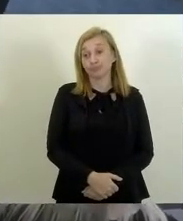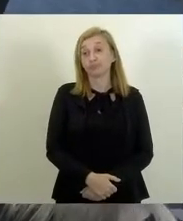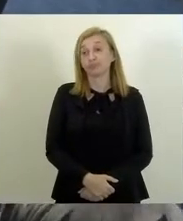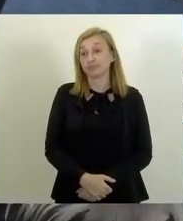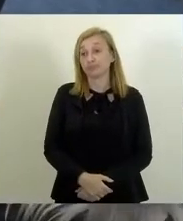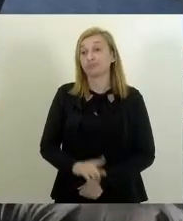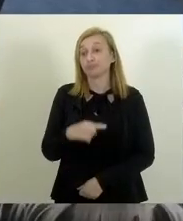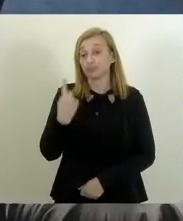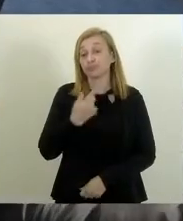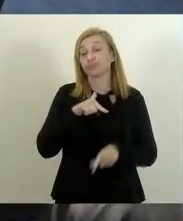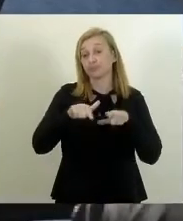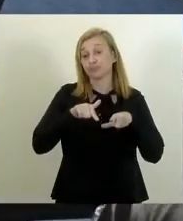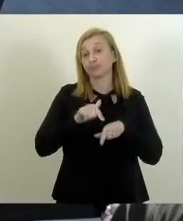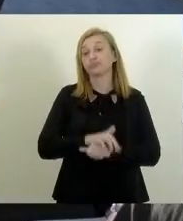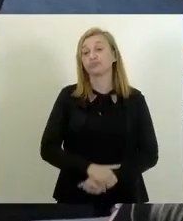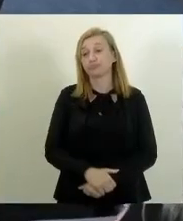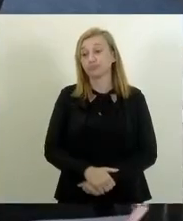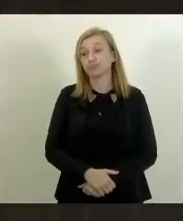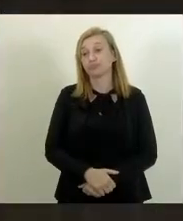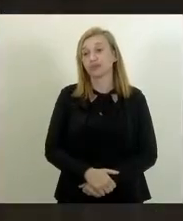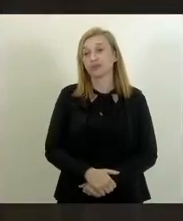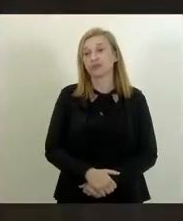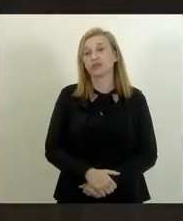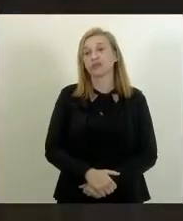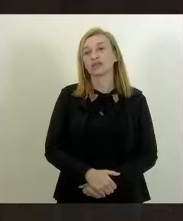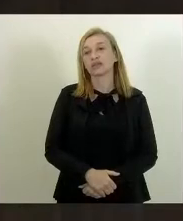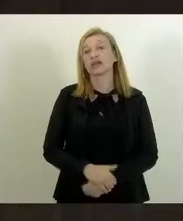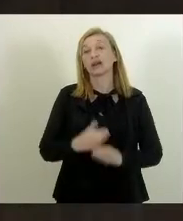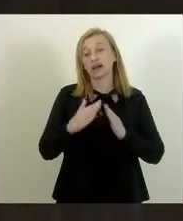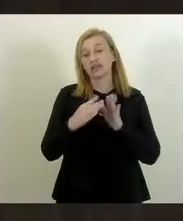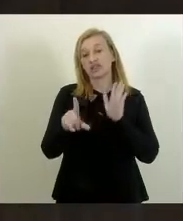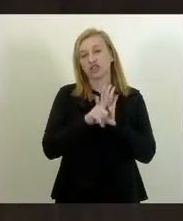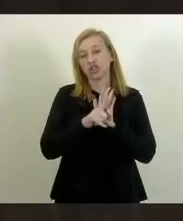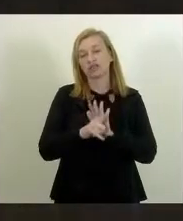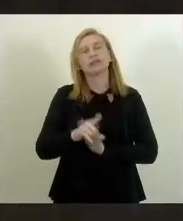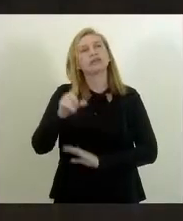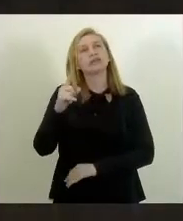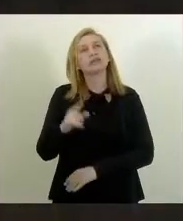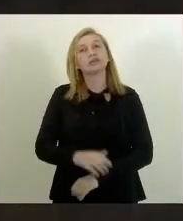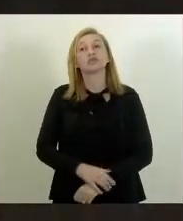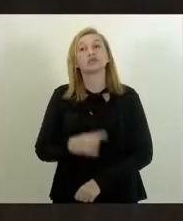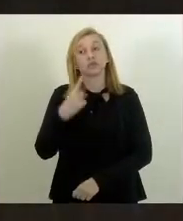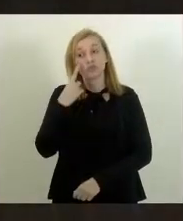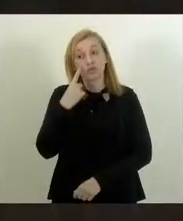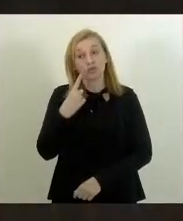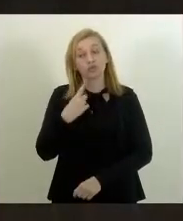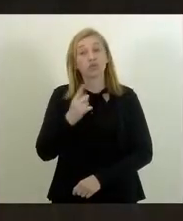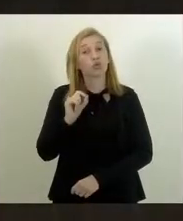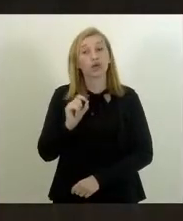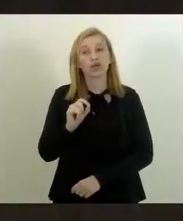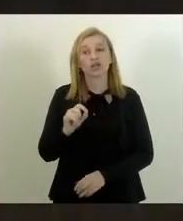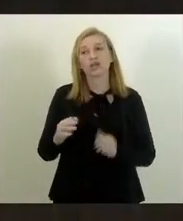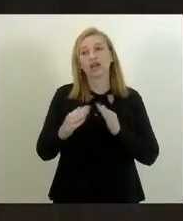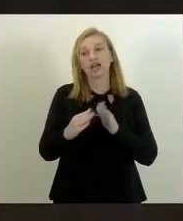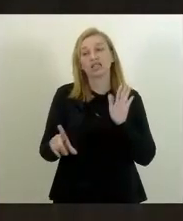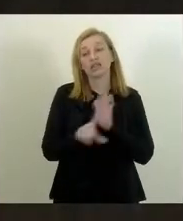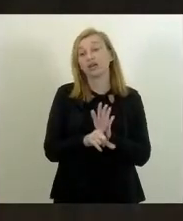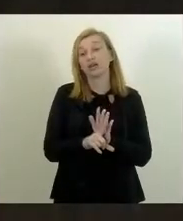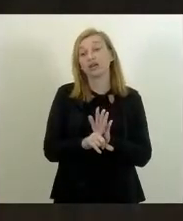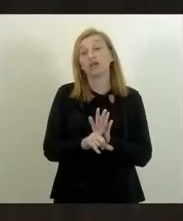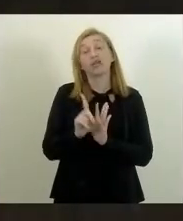exercendo o mandato em casas parlamentares, nós logo descobrimos que as casas parlamentares